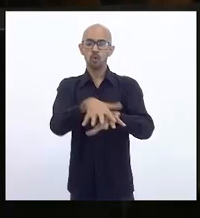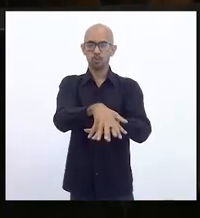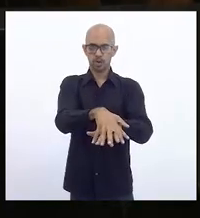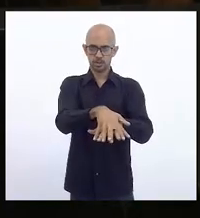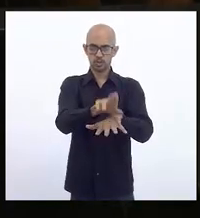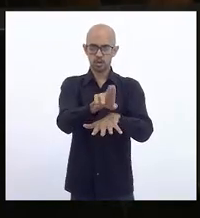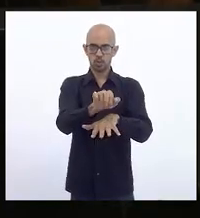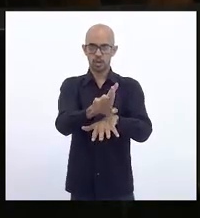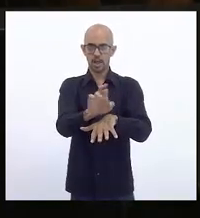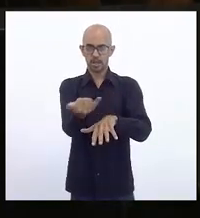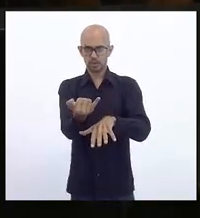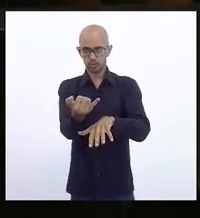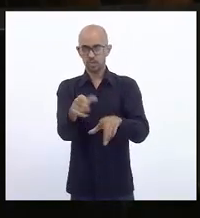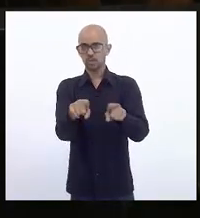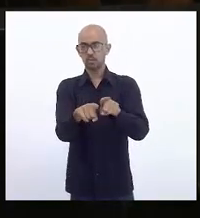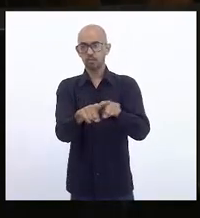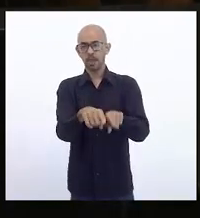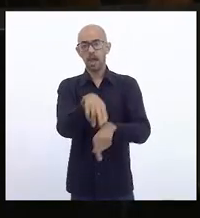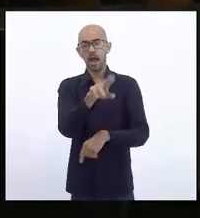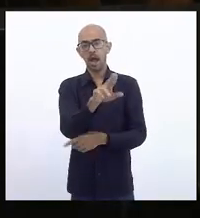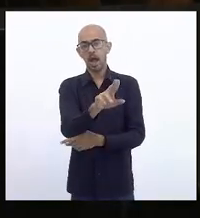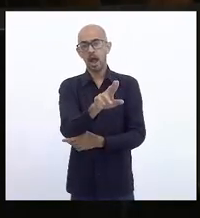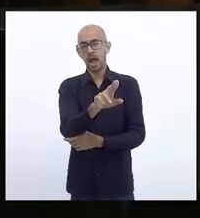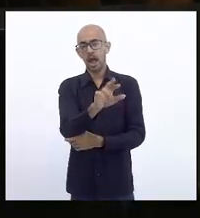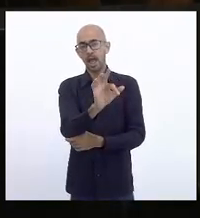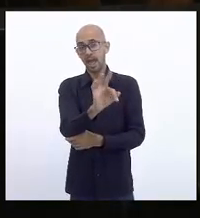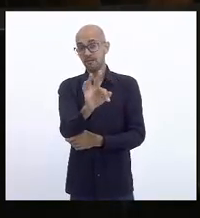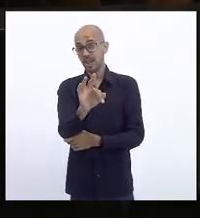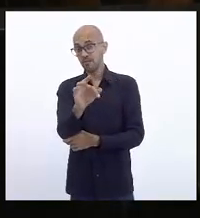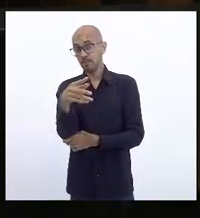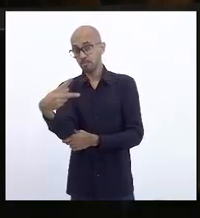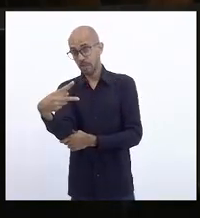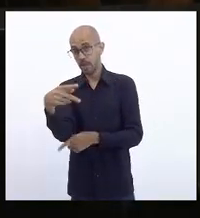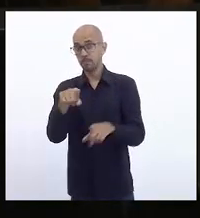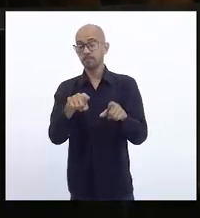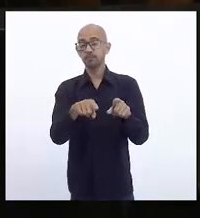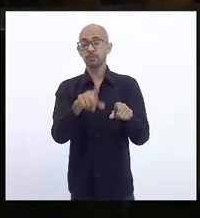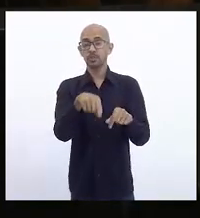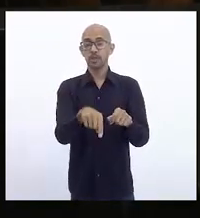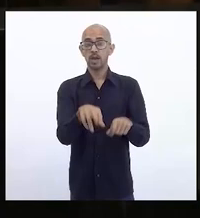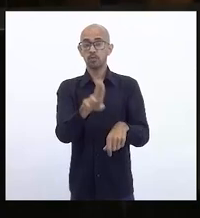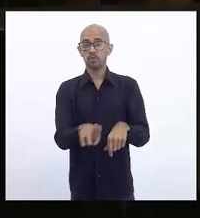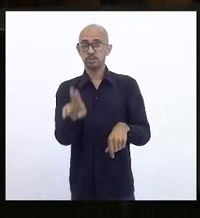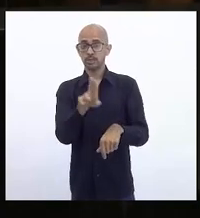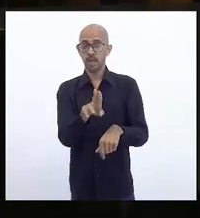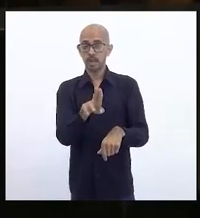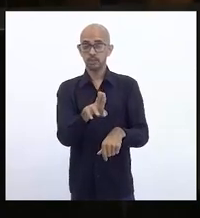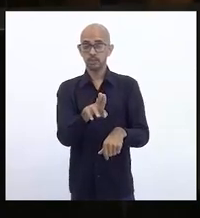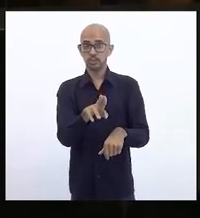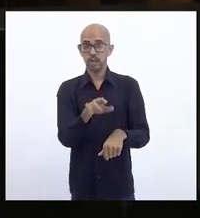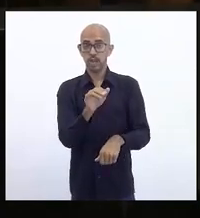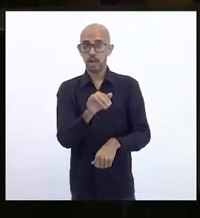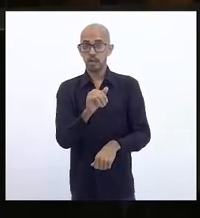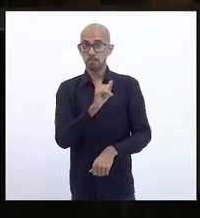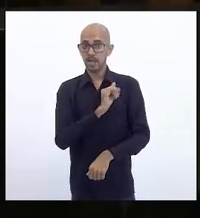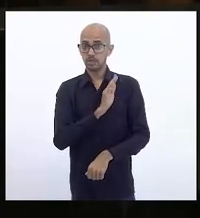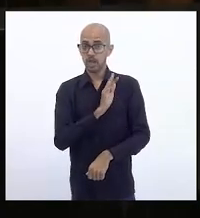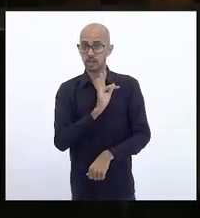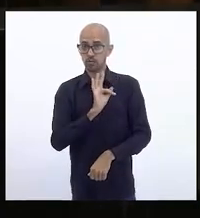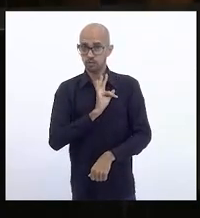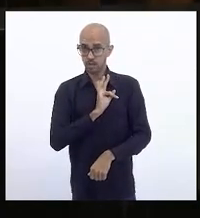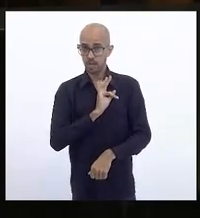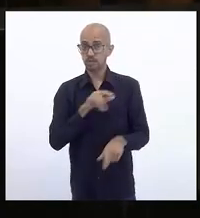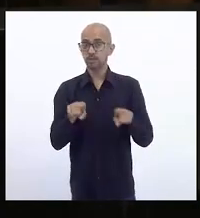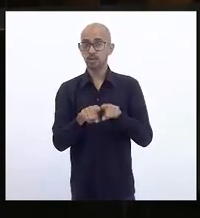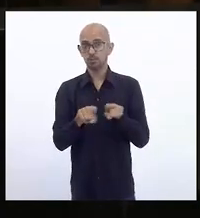a FFP e a FEBEF, universidades localizadas na Baixada Fluminense e em São Gonçalo, que pegaram as